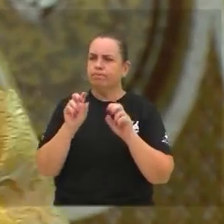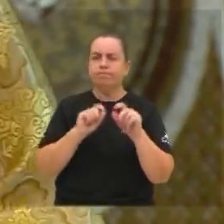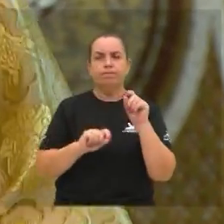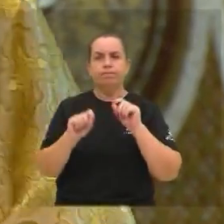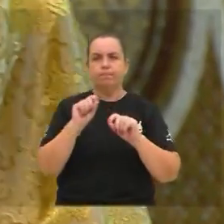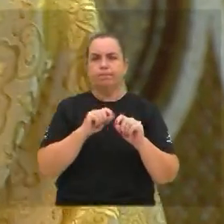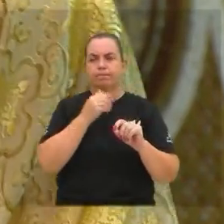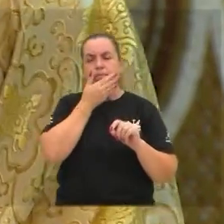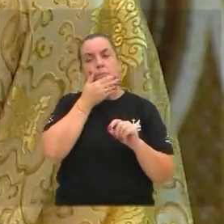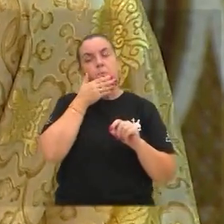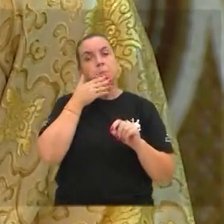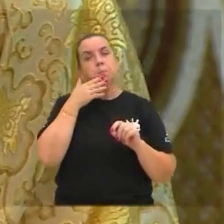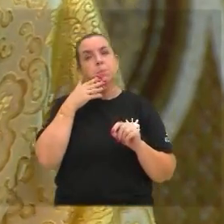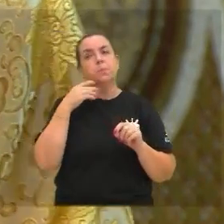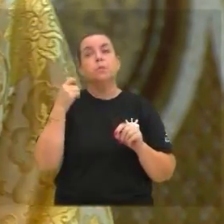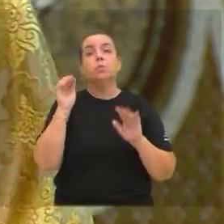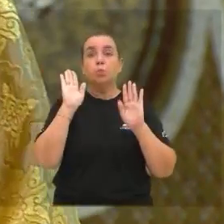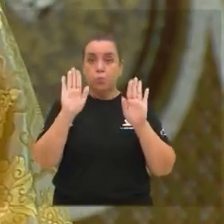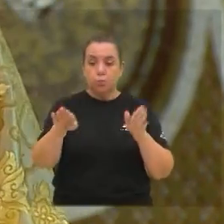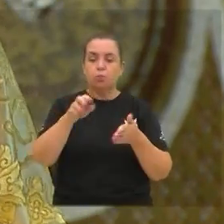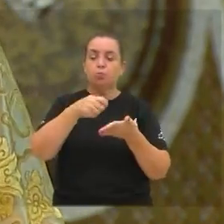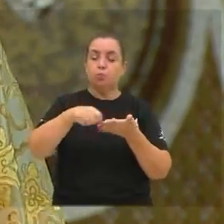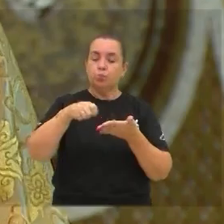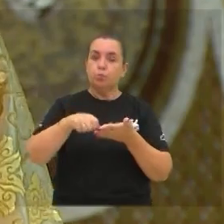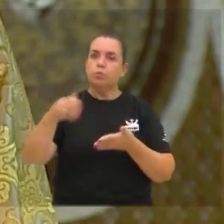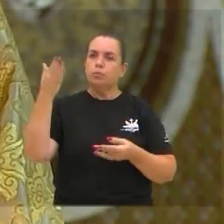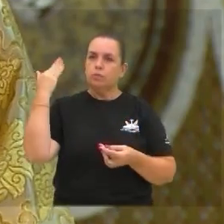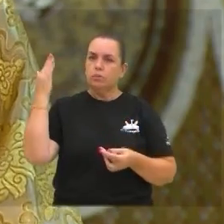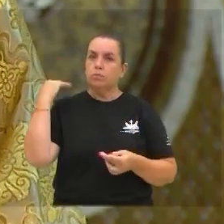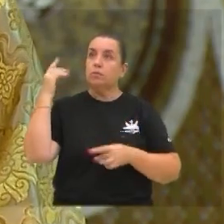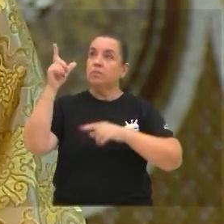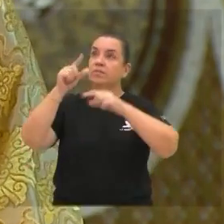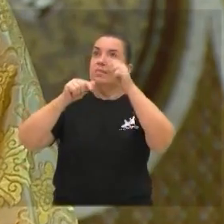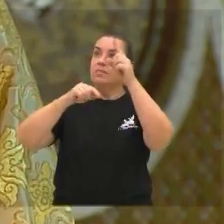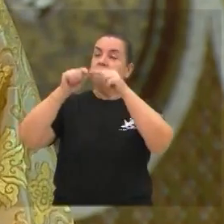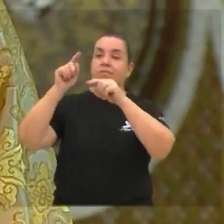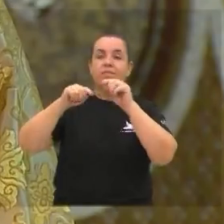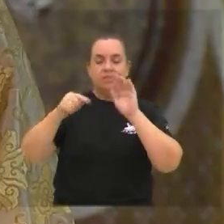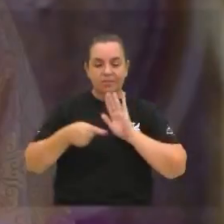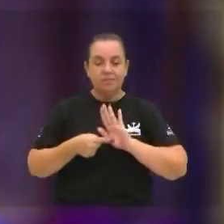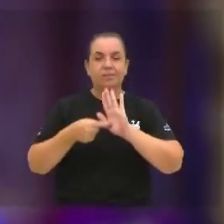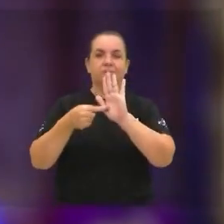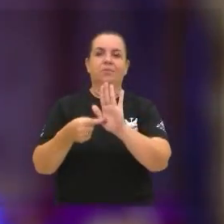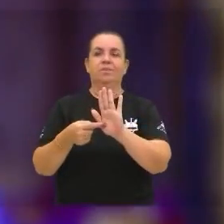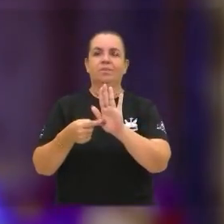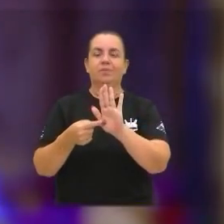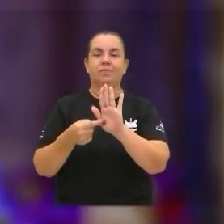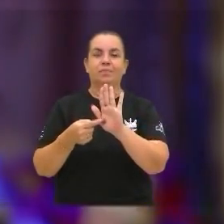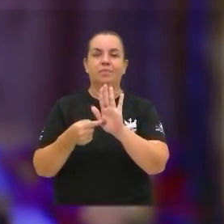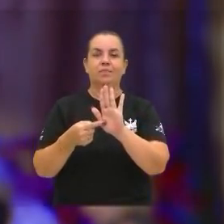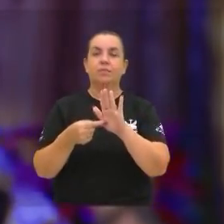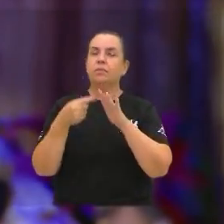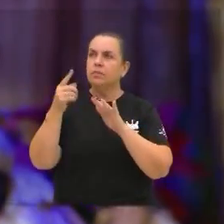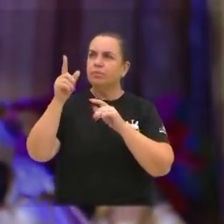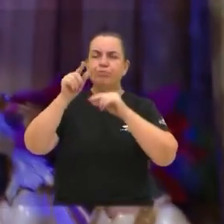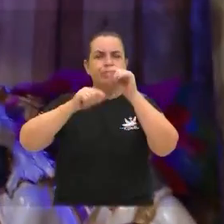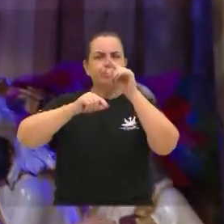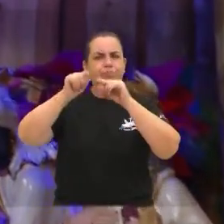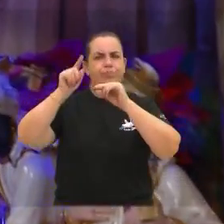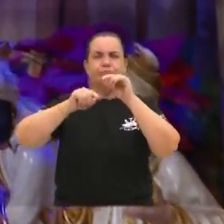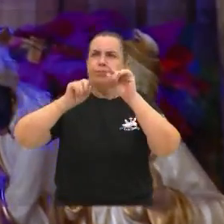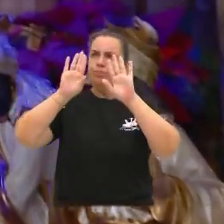que estava prescrito que uma estrela apareceria, e esta